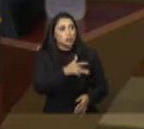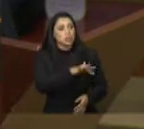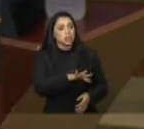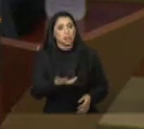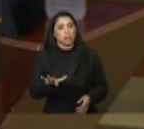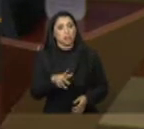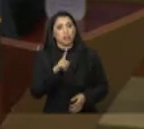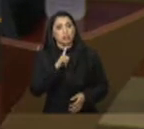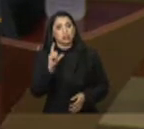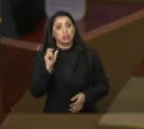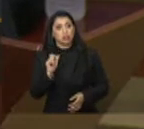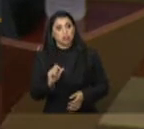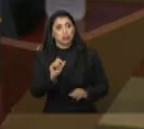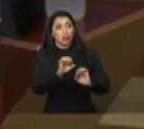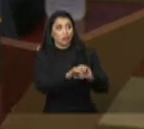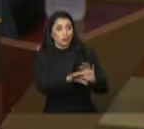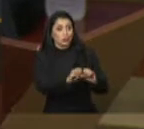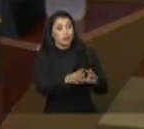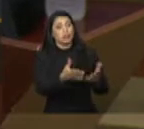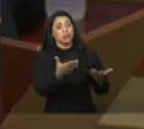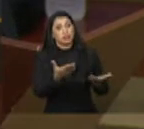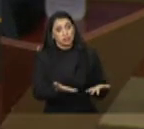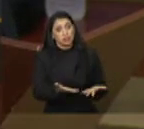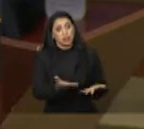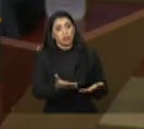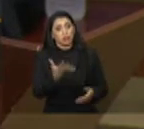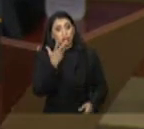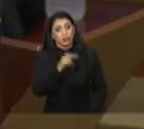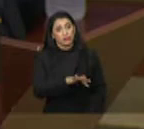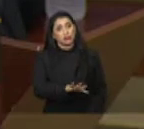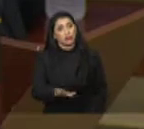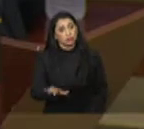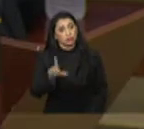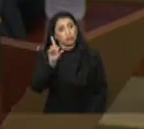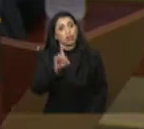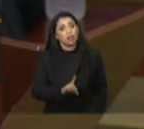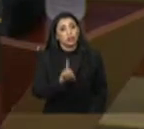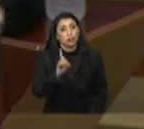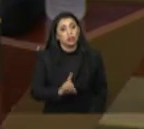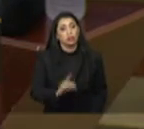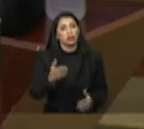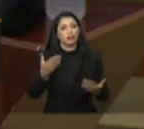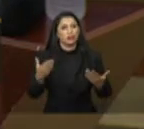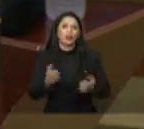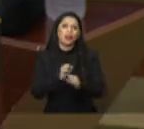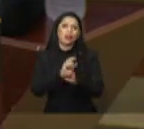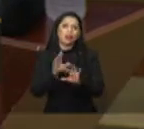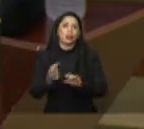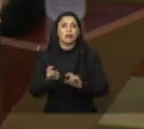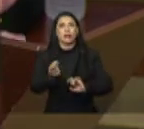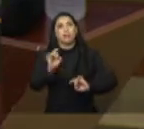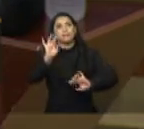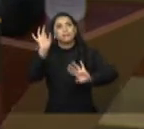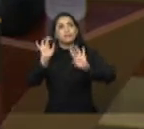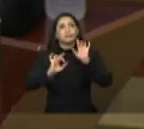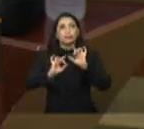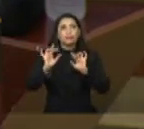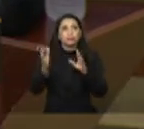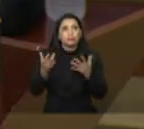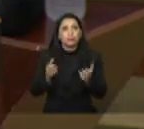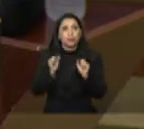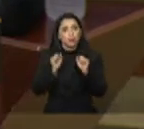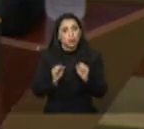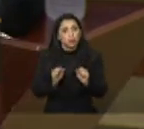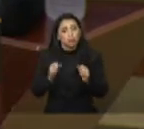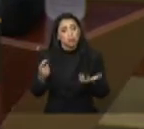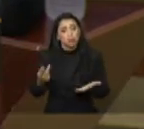correlacionadas ao ensino infantil é claro que situações excepcionais devem ser tratadas como